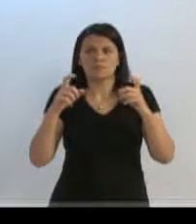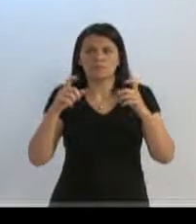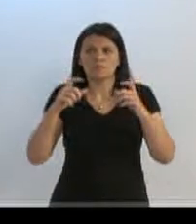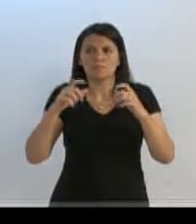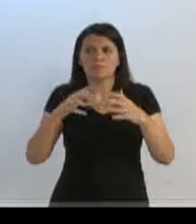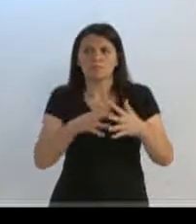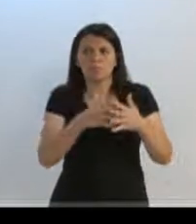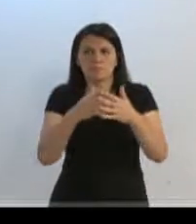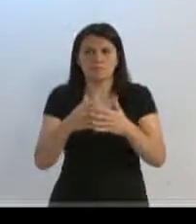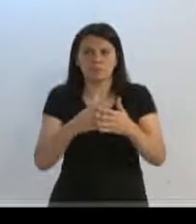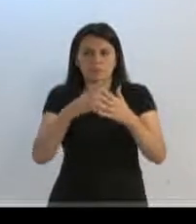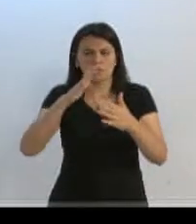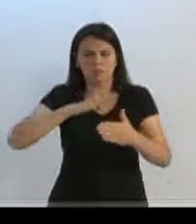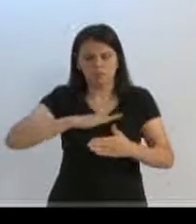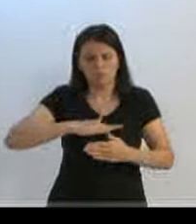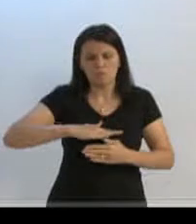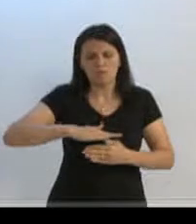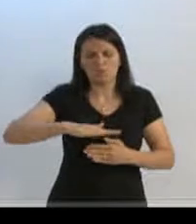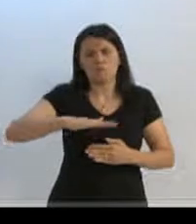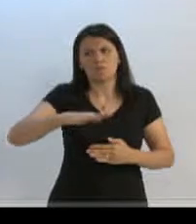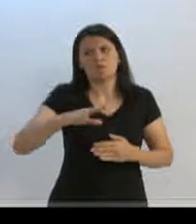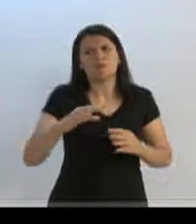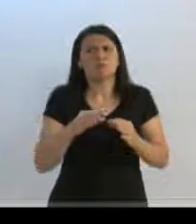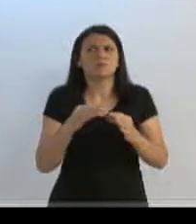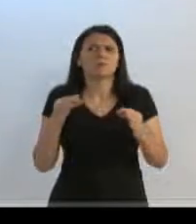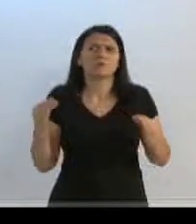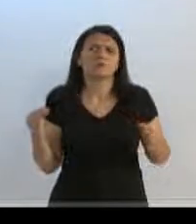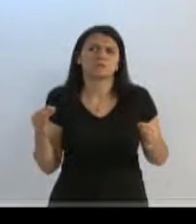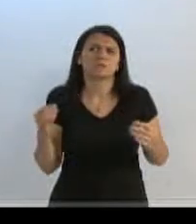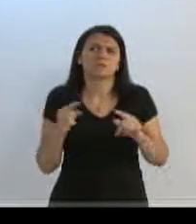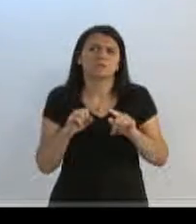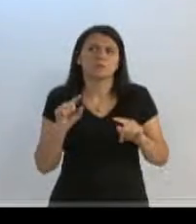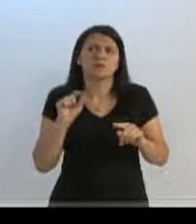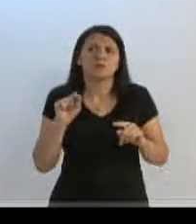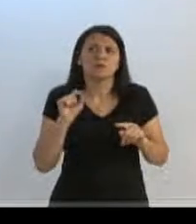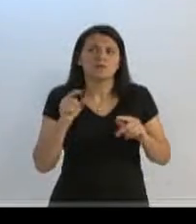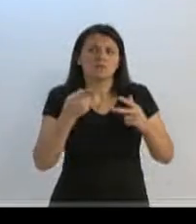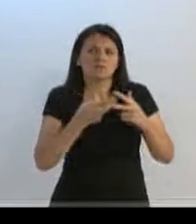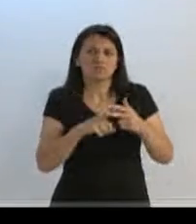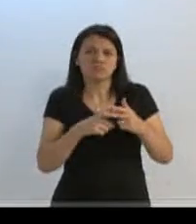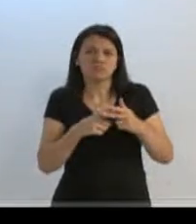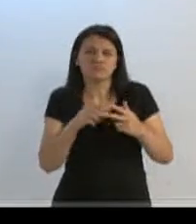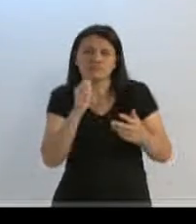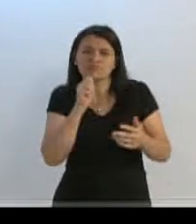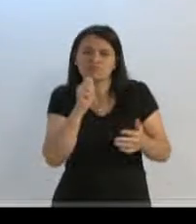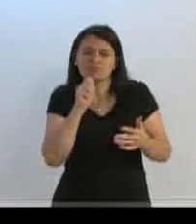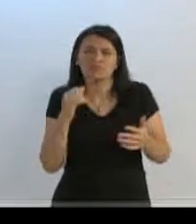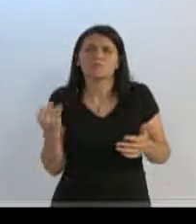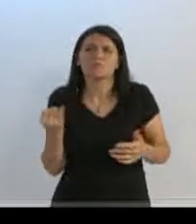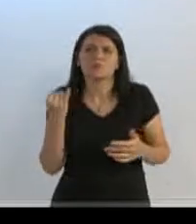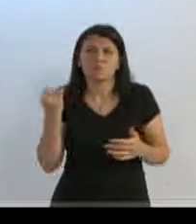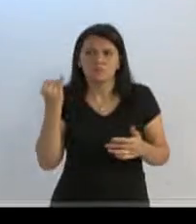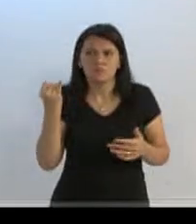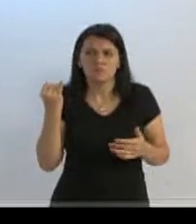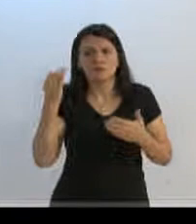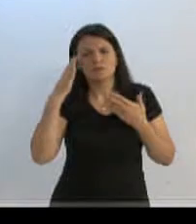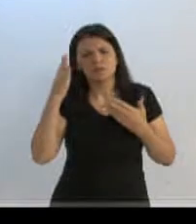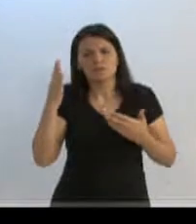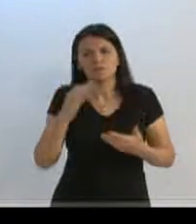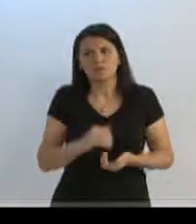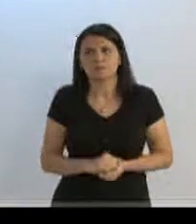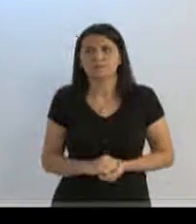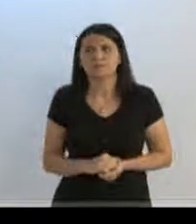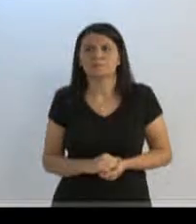patrola foi ali é algo tão simples mas para quem estava sem a manutenção é muito importante também essa gratidão